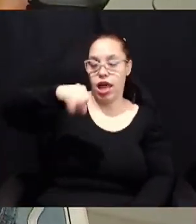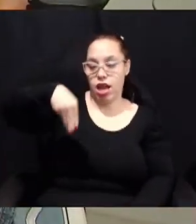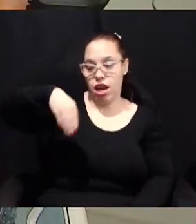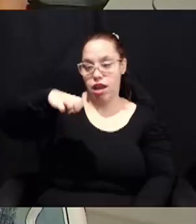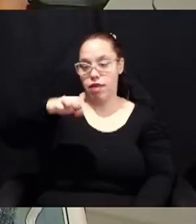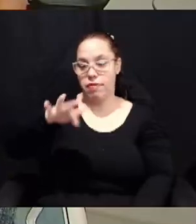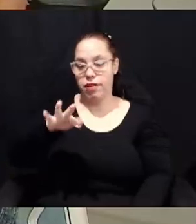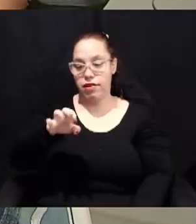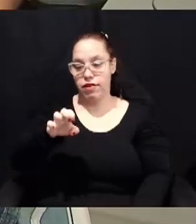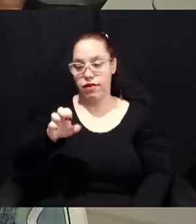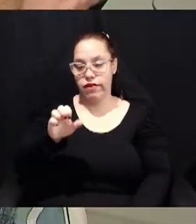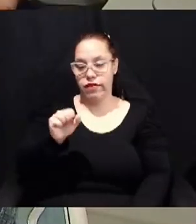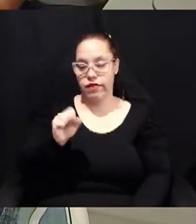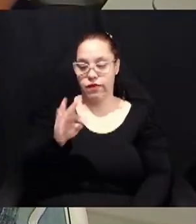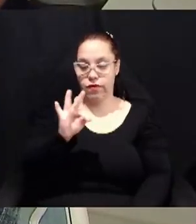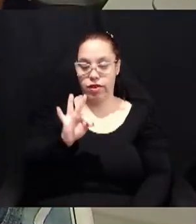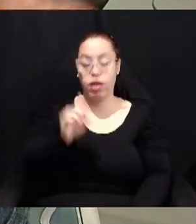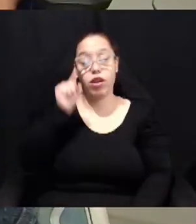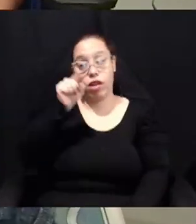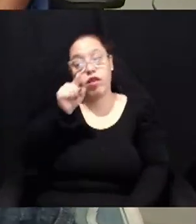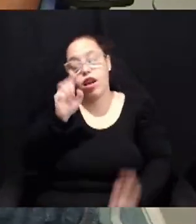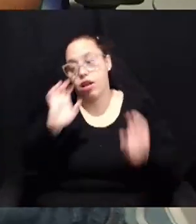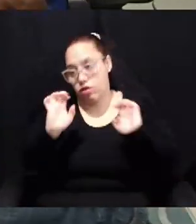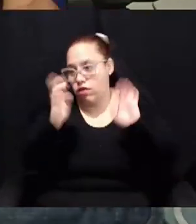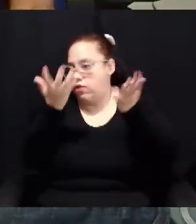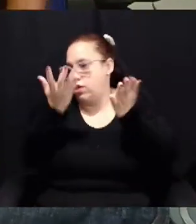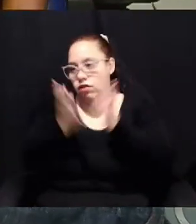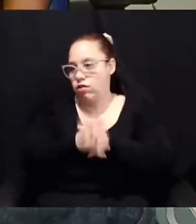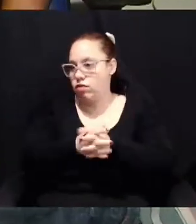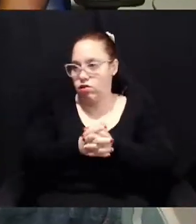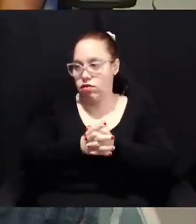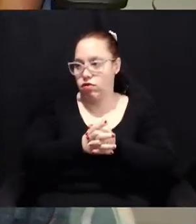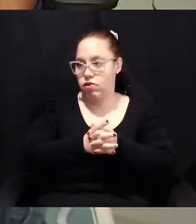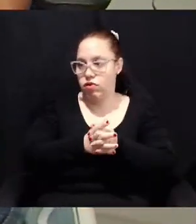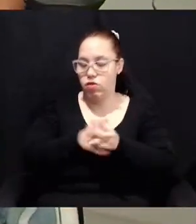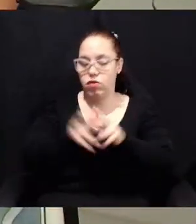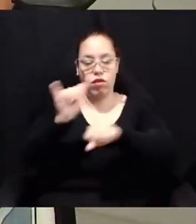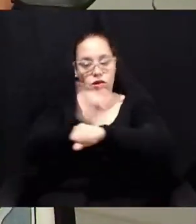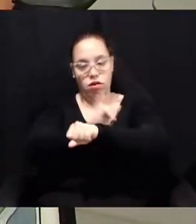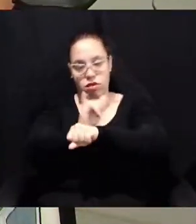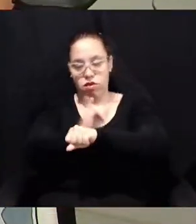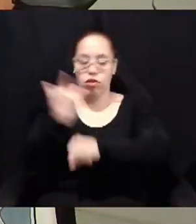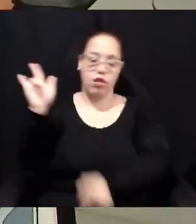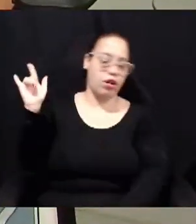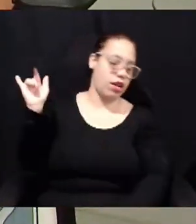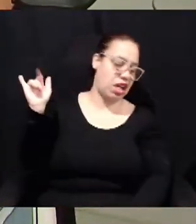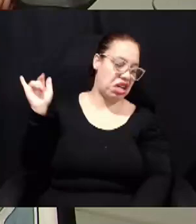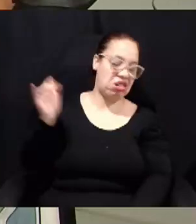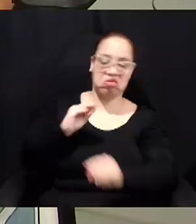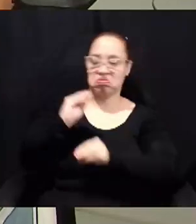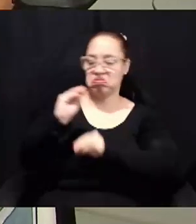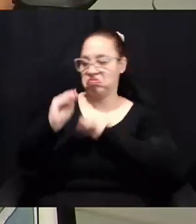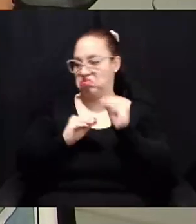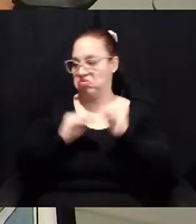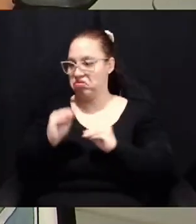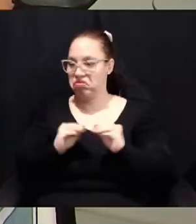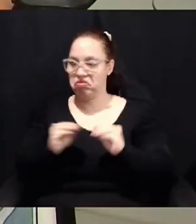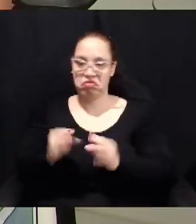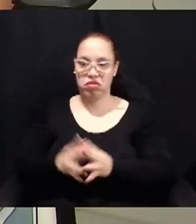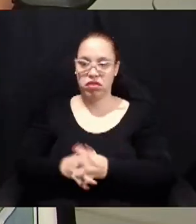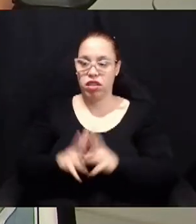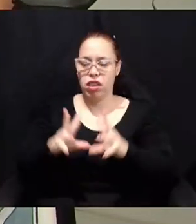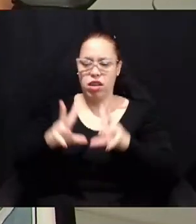conteúdo para as pessoas e ele tá muito diluído em canais do YouTube, Instagram, fórum de Discord, tá para todo lado.